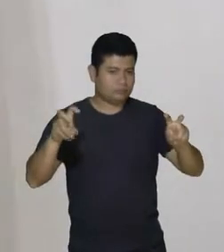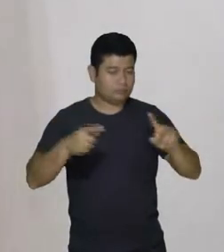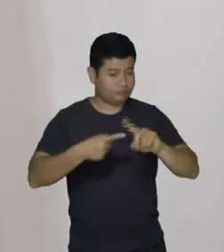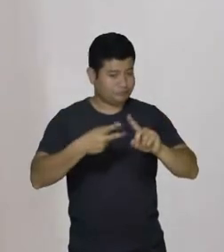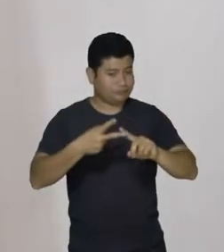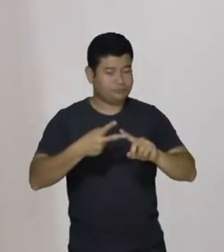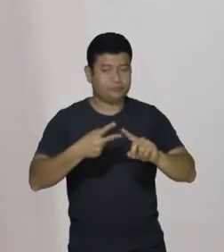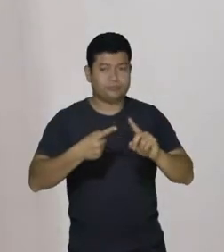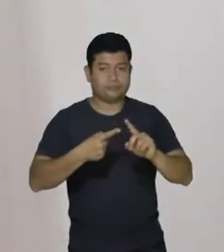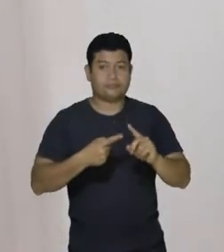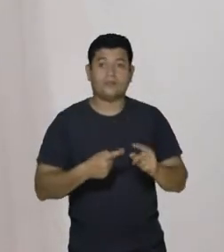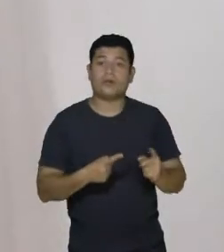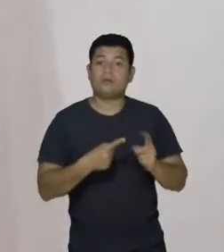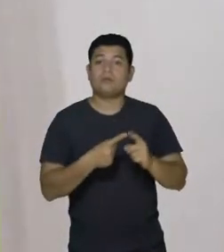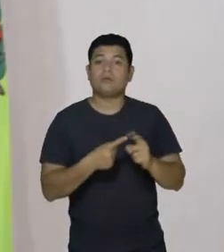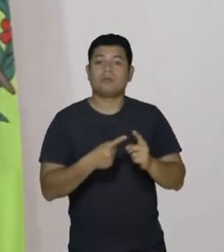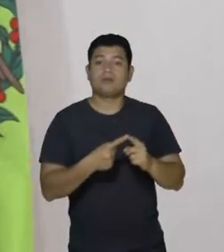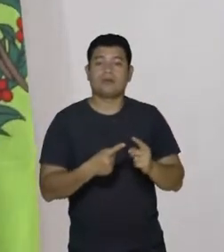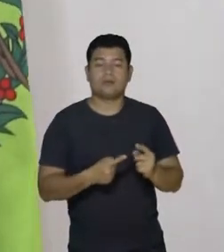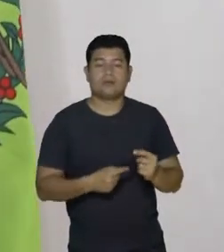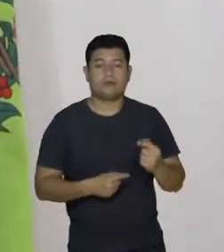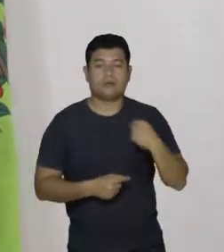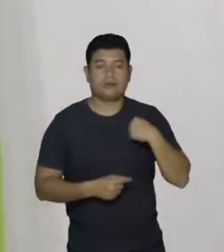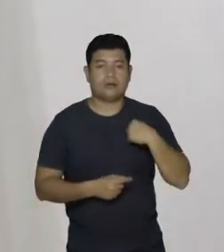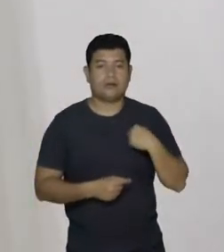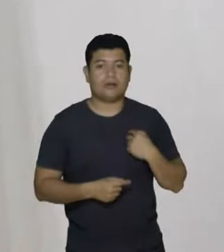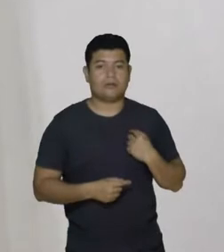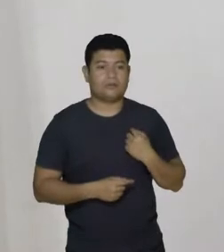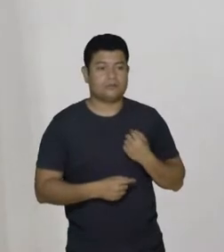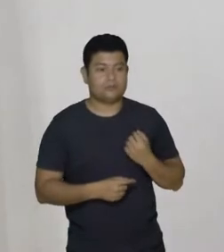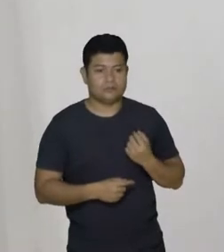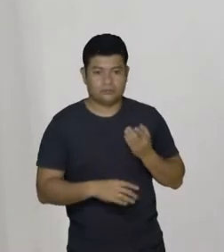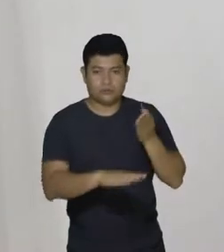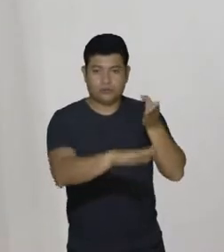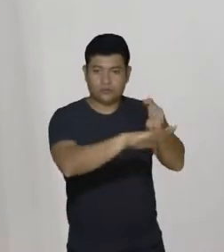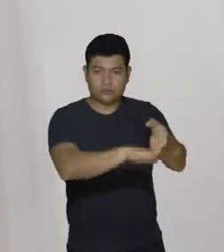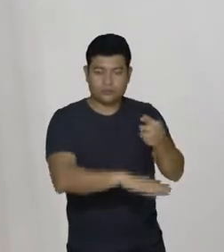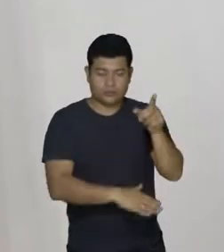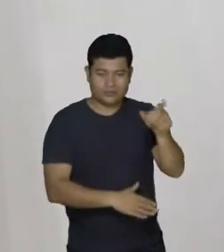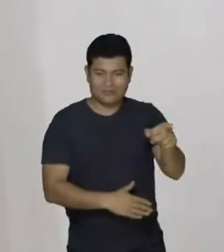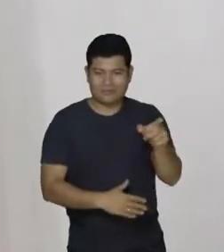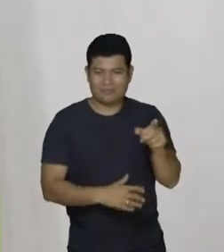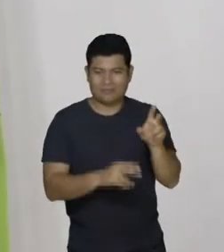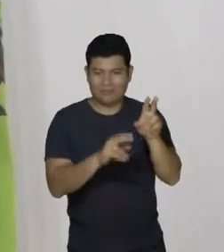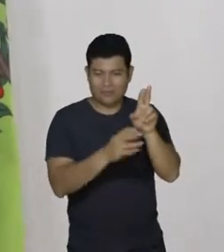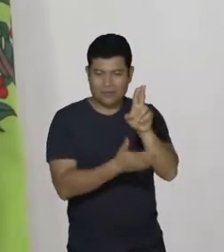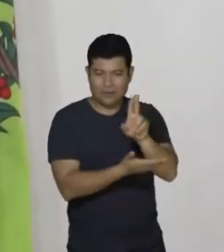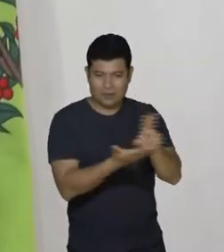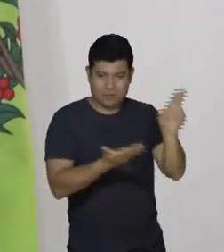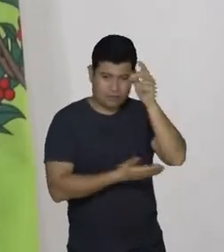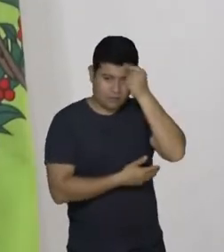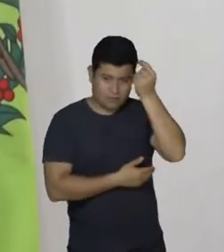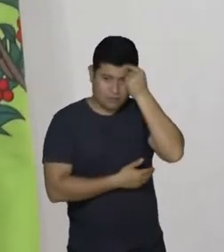Eu tive a grande honra de, quando eu fui fazer a minha faculdade de jornalismo, eu fui,